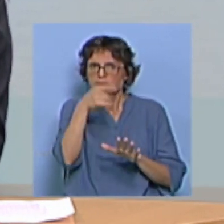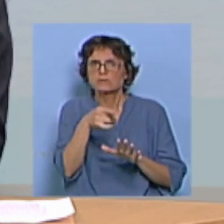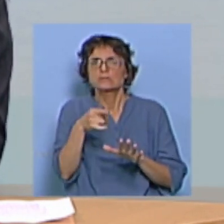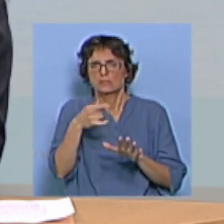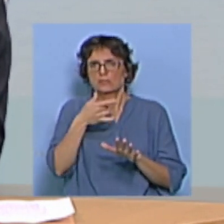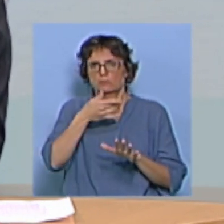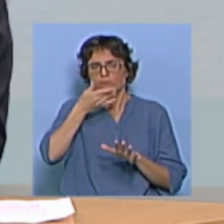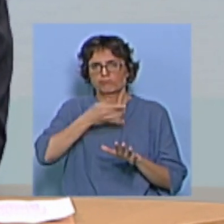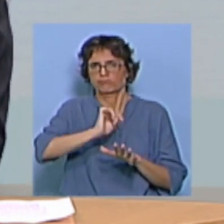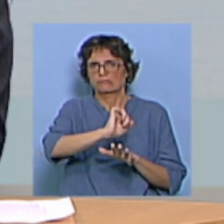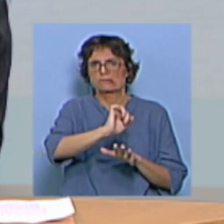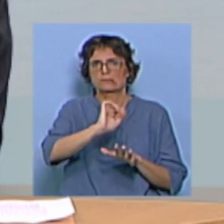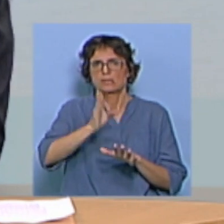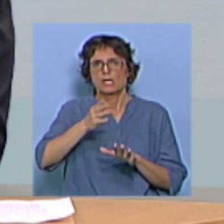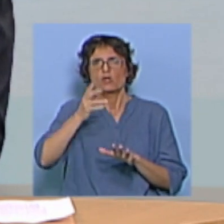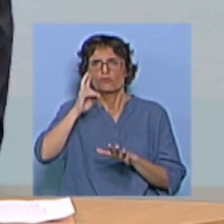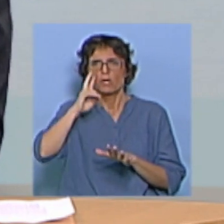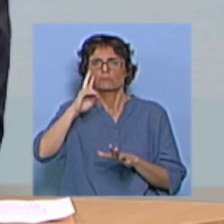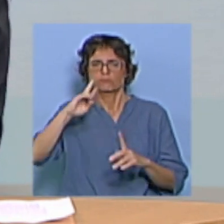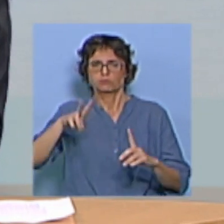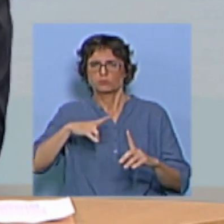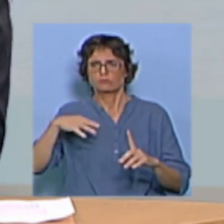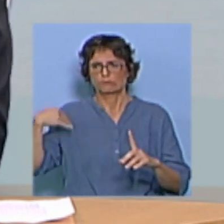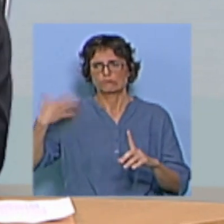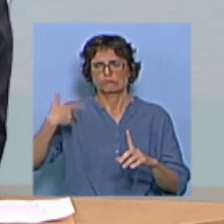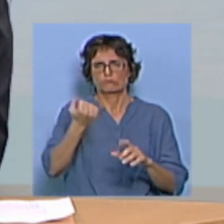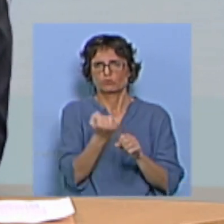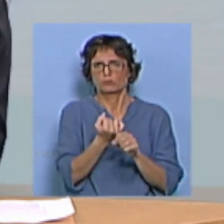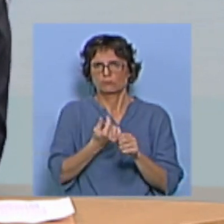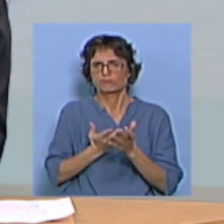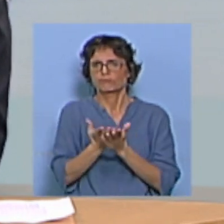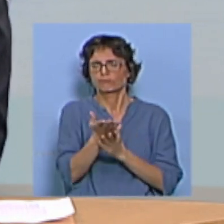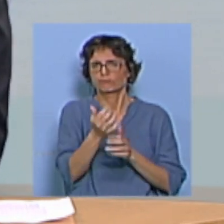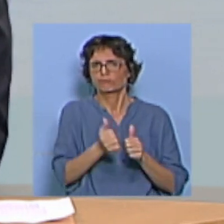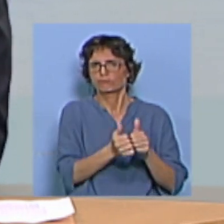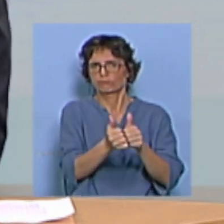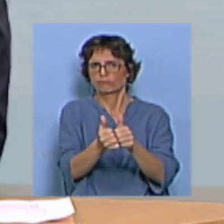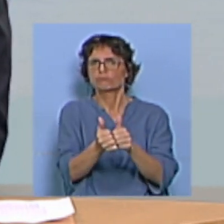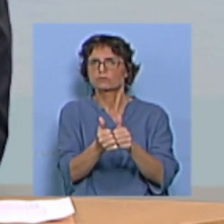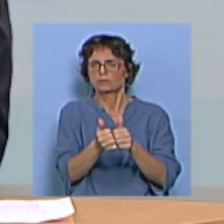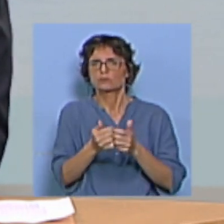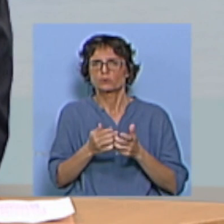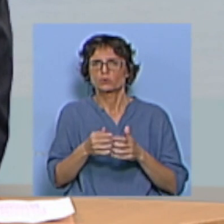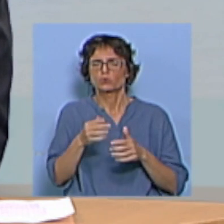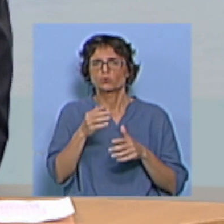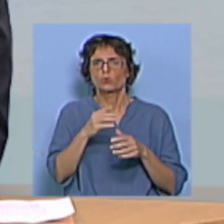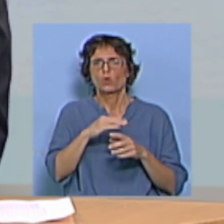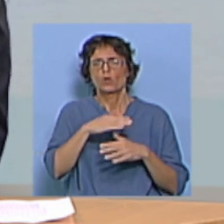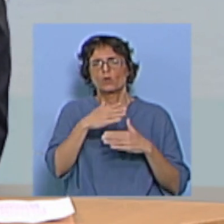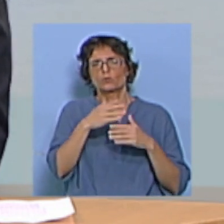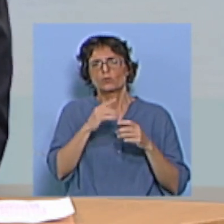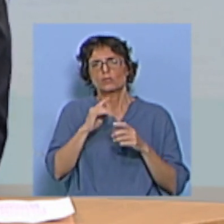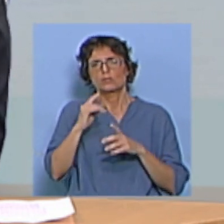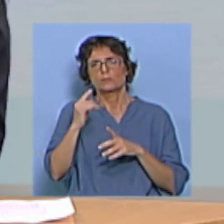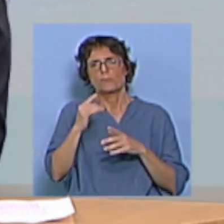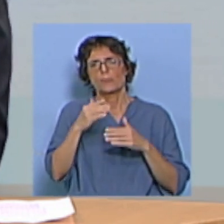sempre é Lisboa, até aliás cada um pode fazer só 2 mandatos consecutivos. Recentemente foi o Arcebispo de Braga, também em